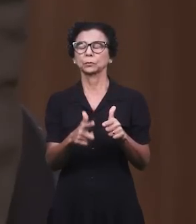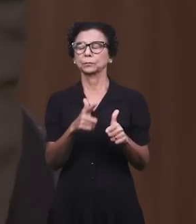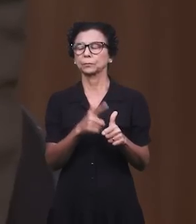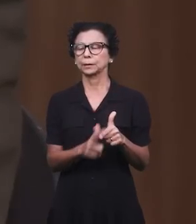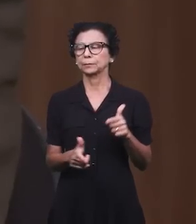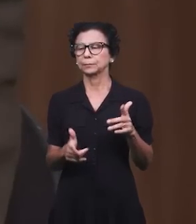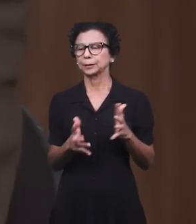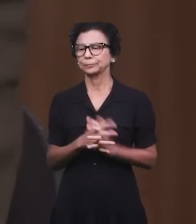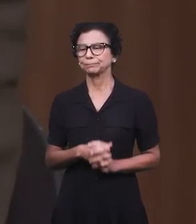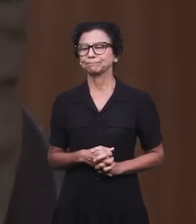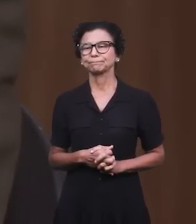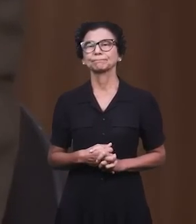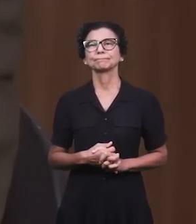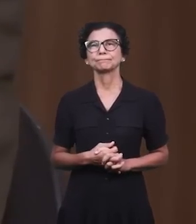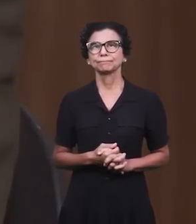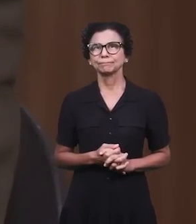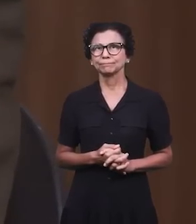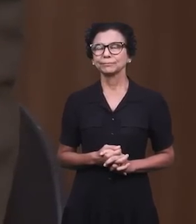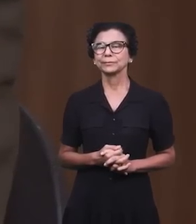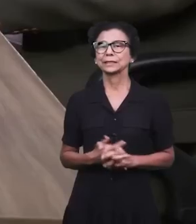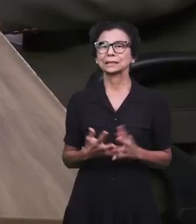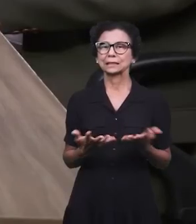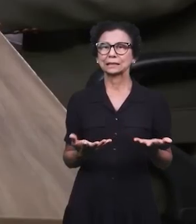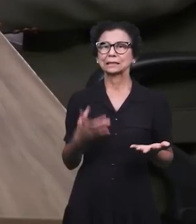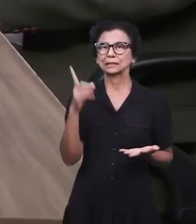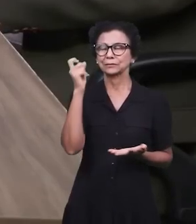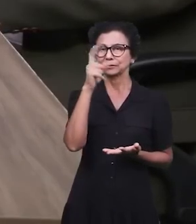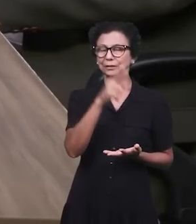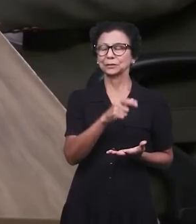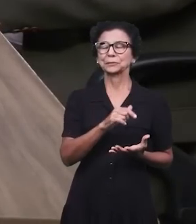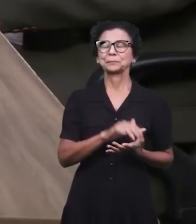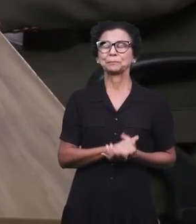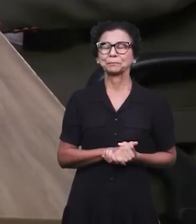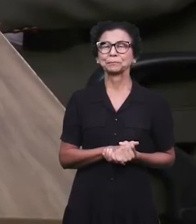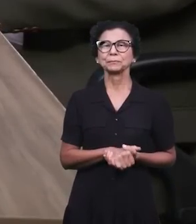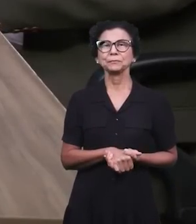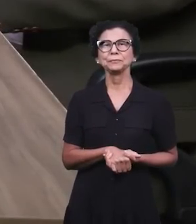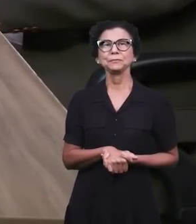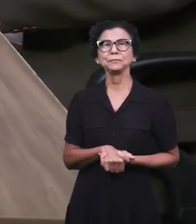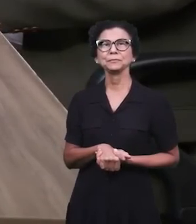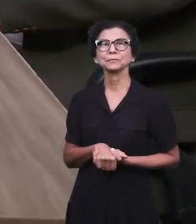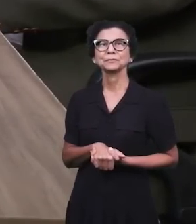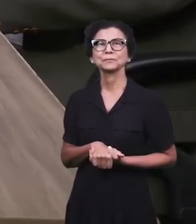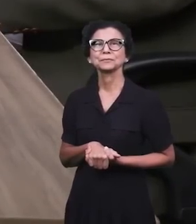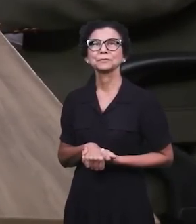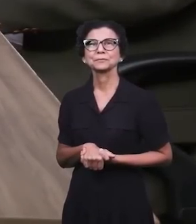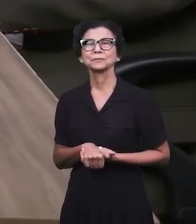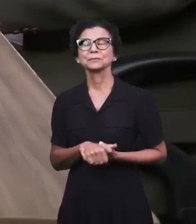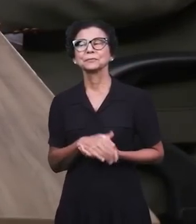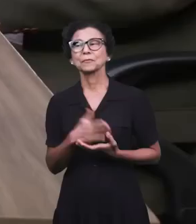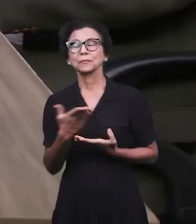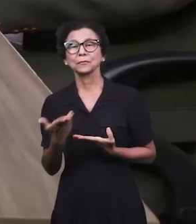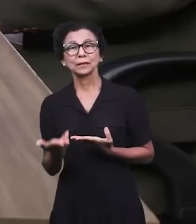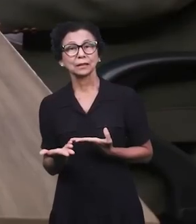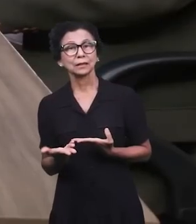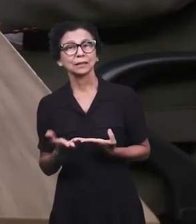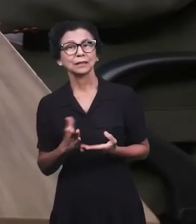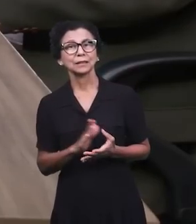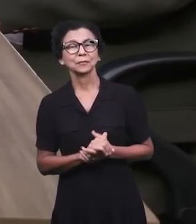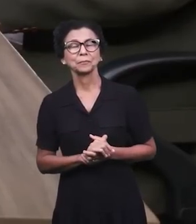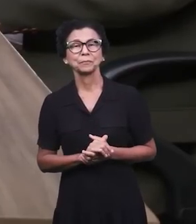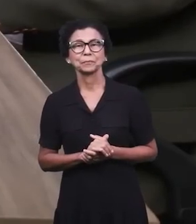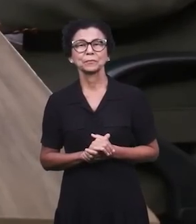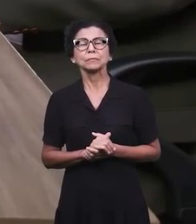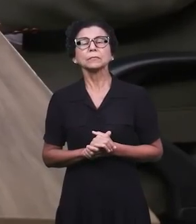terrível. Exatamente. Mas na Aí obra até- não tem isso. Até puxando um pouco a sardinha para o pastor Marcos aqui, isso a tecnologia e